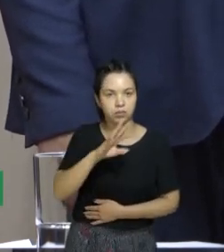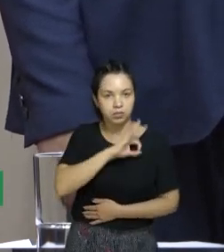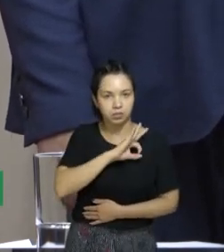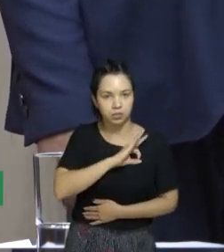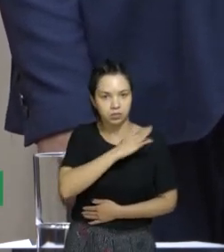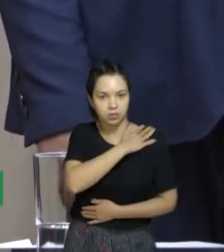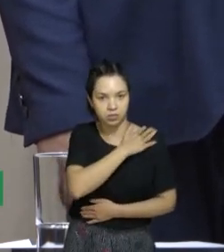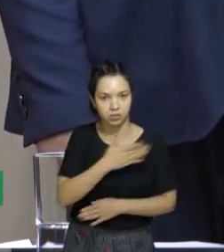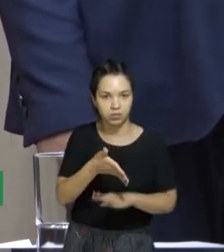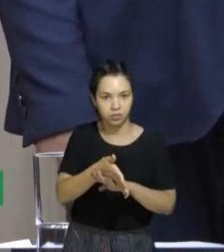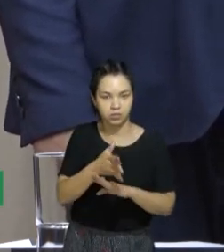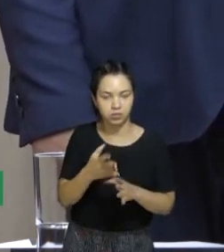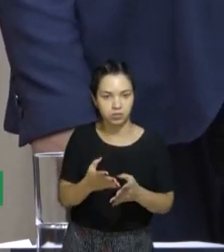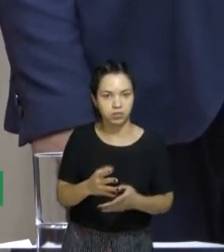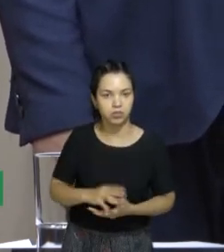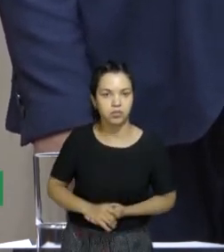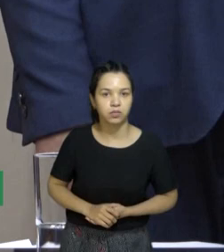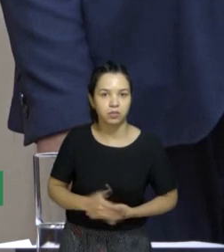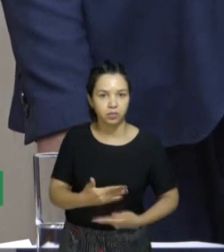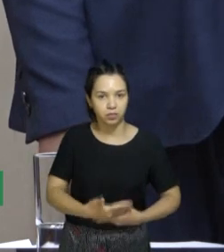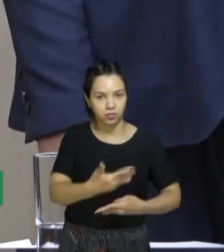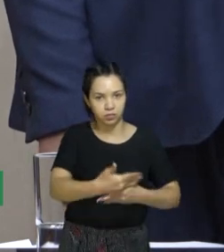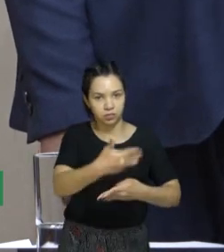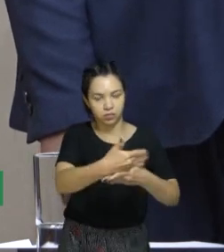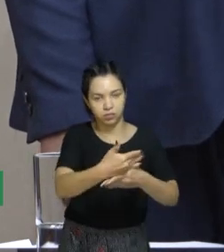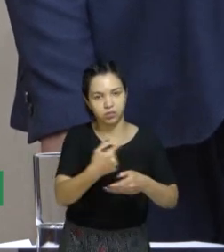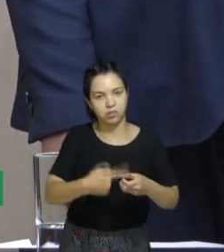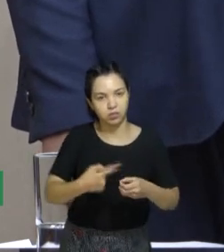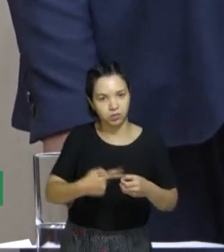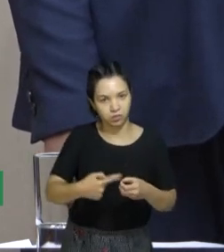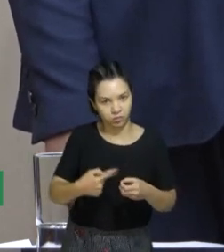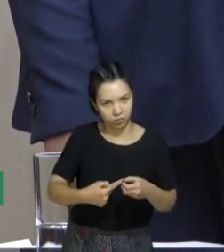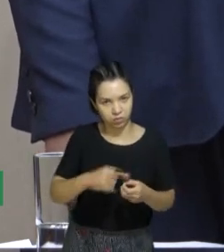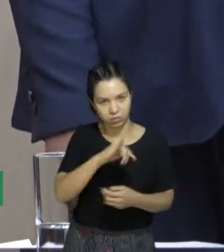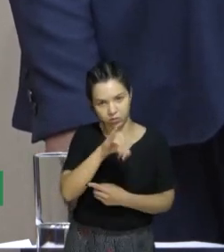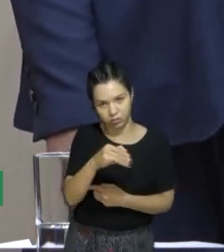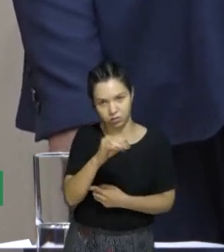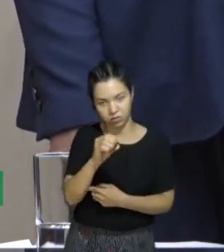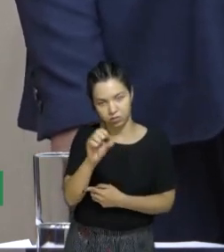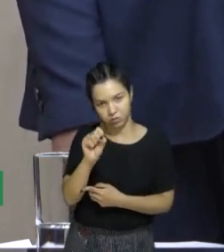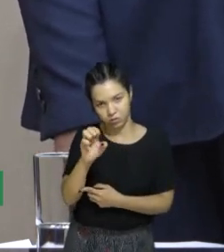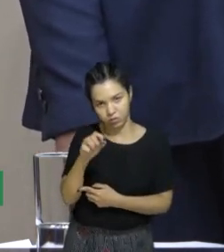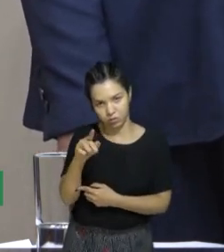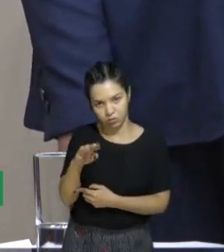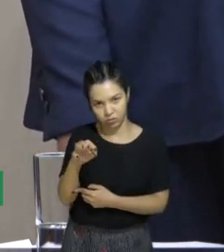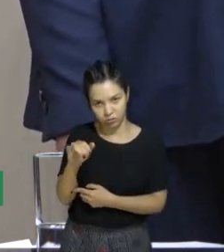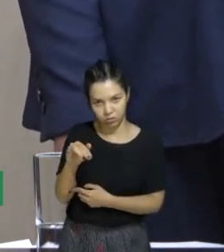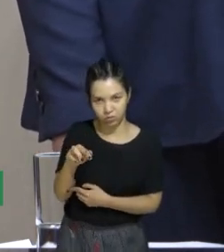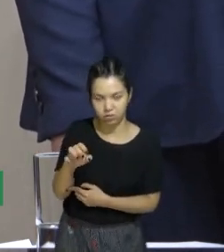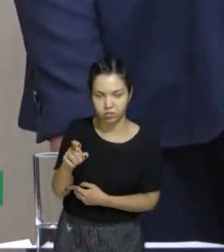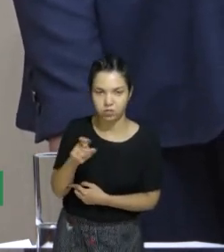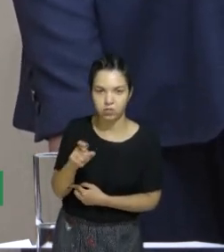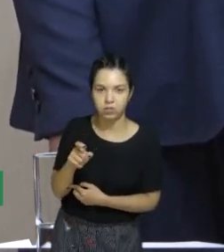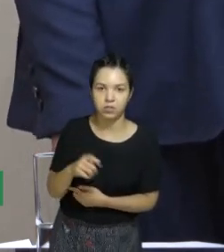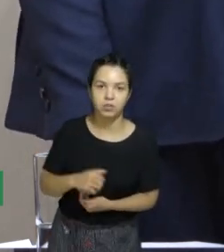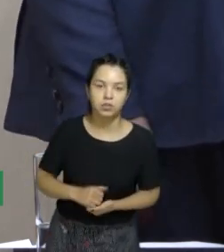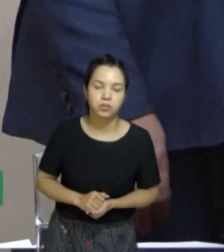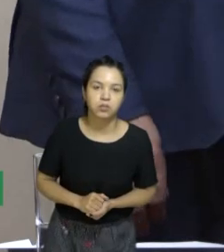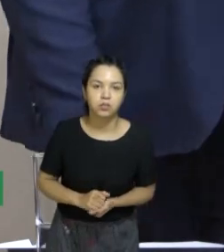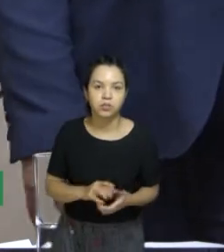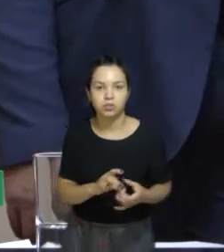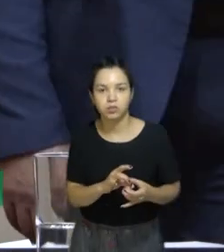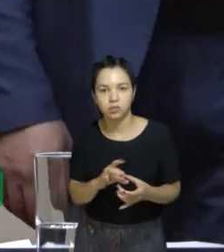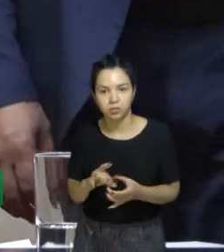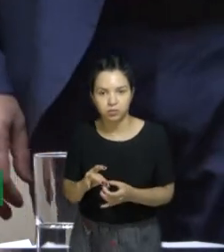na ocorrência de fechamento da barragem de José Boatê, pelo ato de bravura, profissionalismo e comedimento de conter a situação.